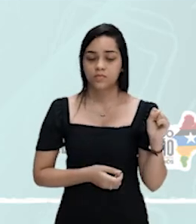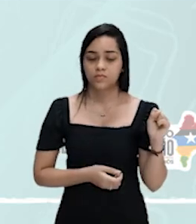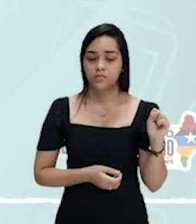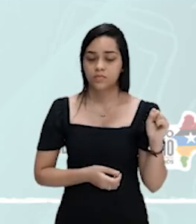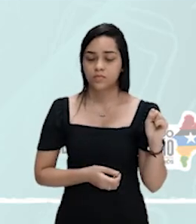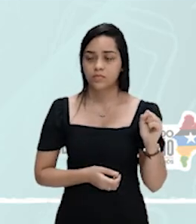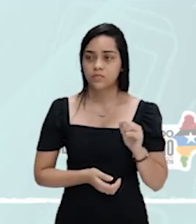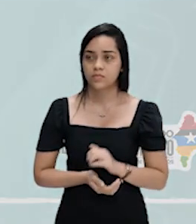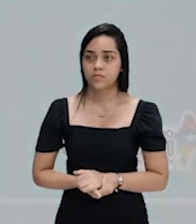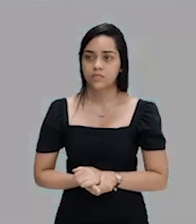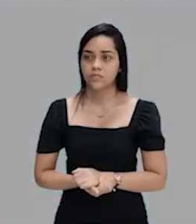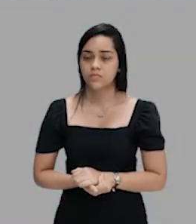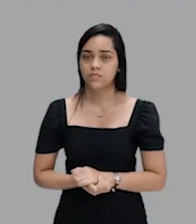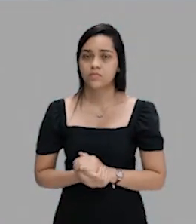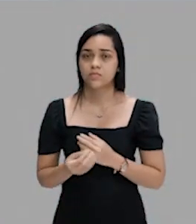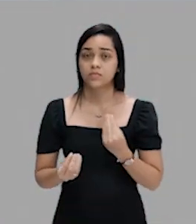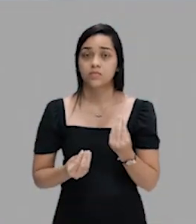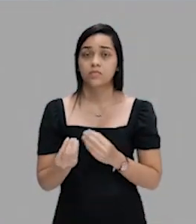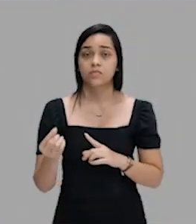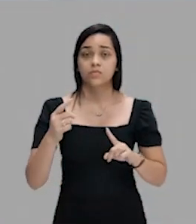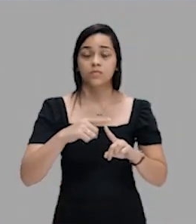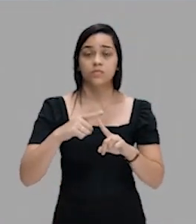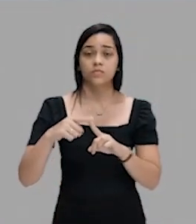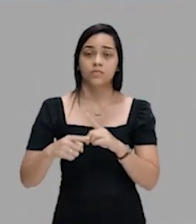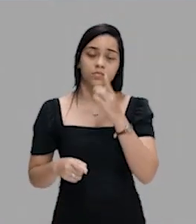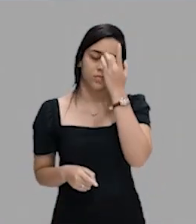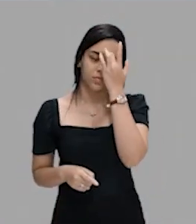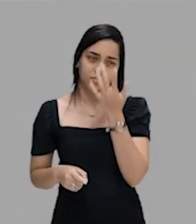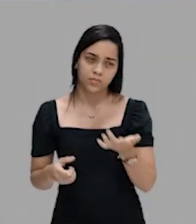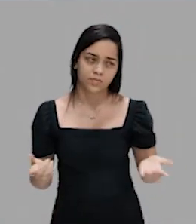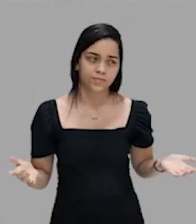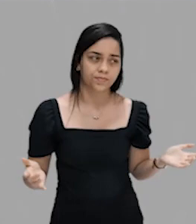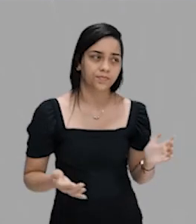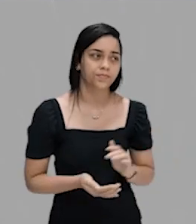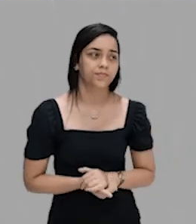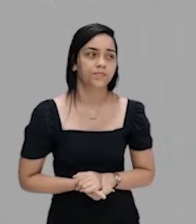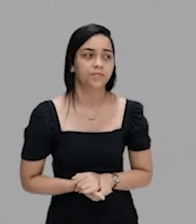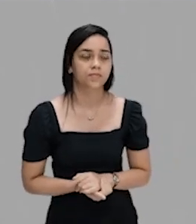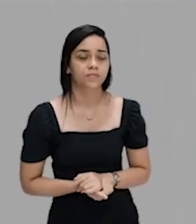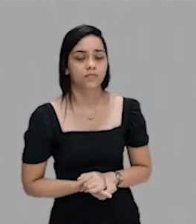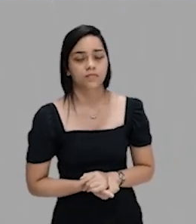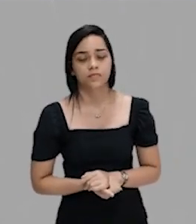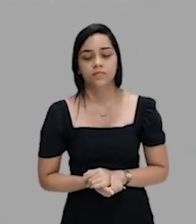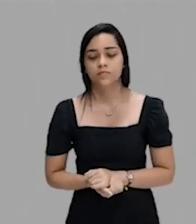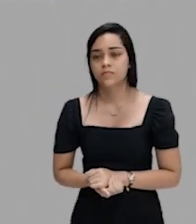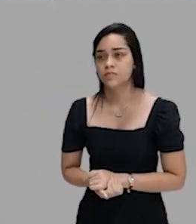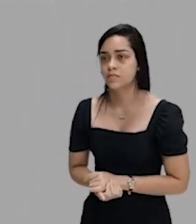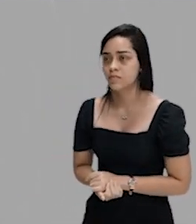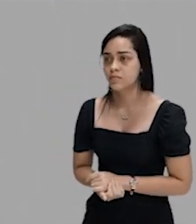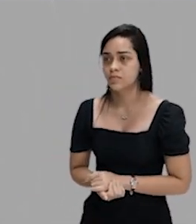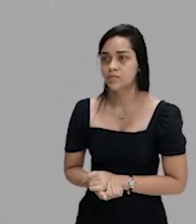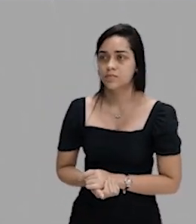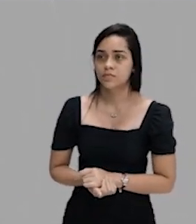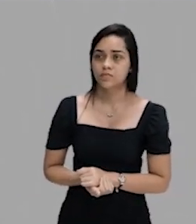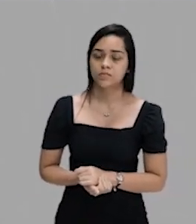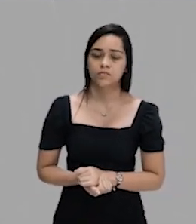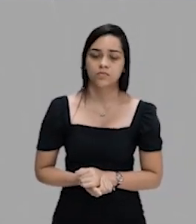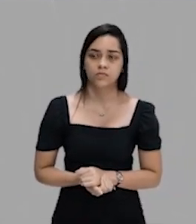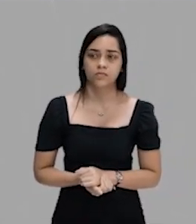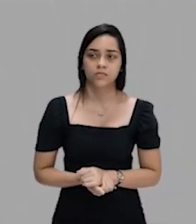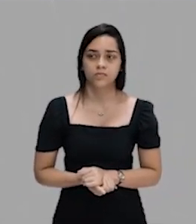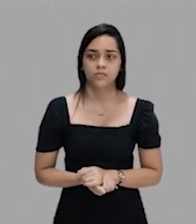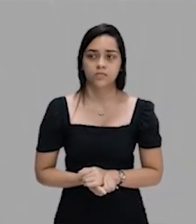tudo quanto aqui existe como classificaríamos fácil demais um dois três quatro cinco seis sete oito